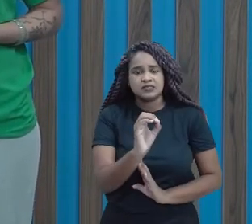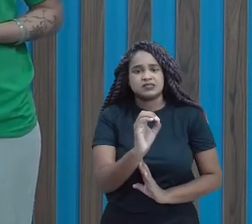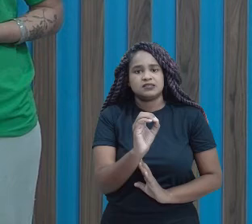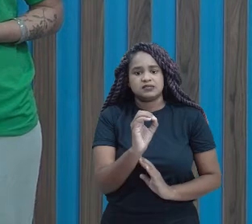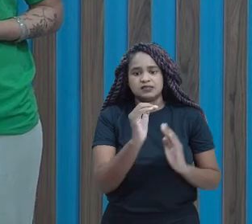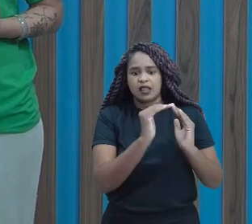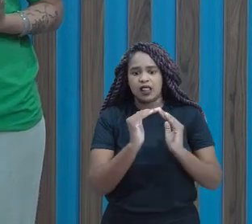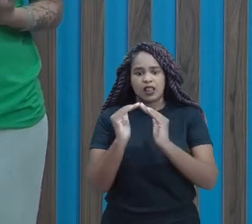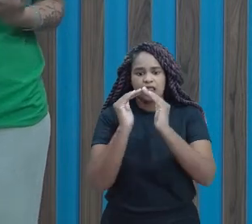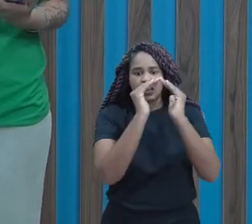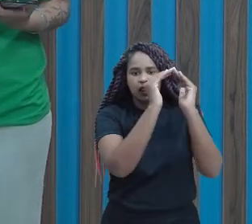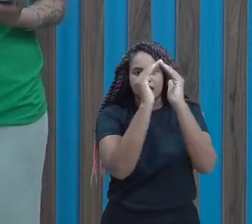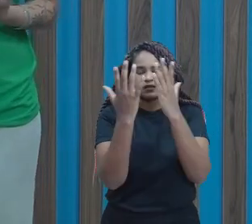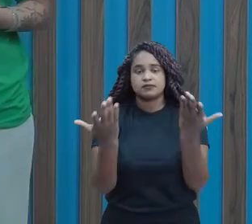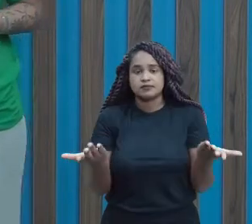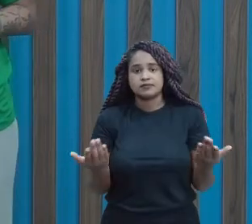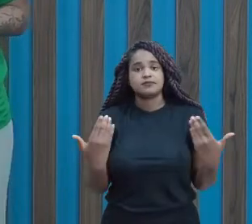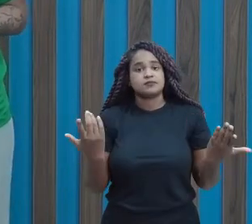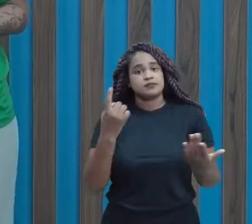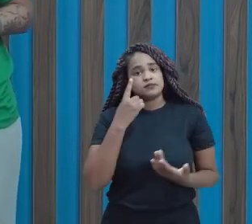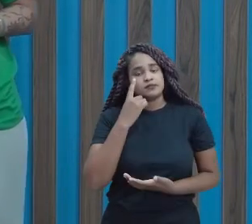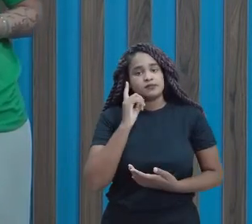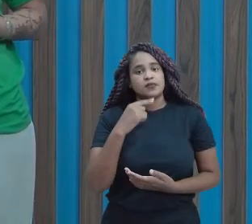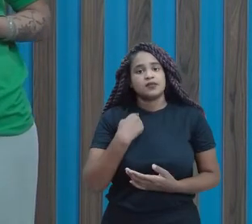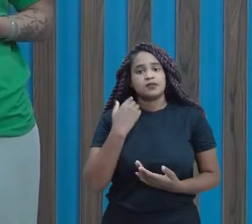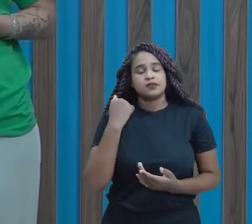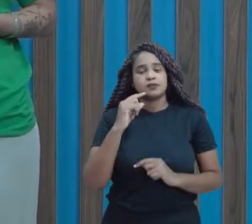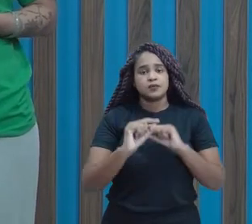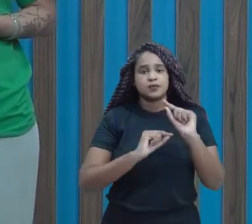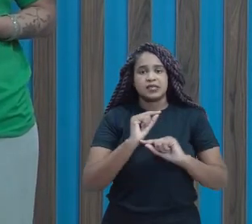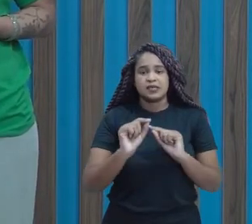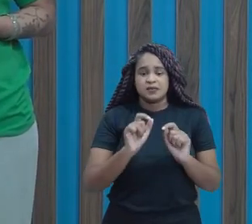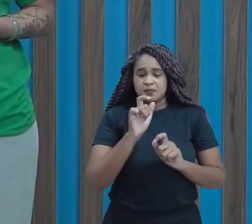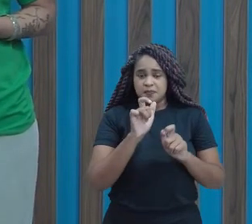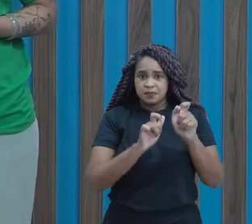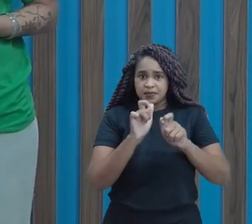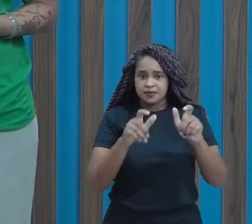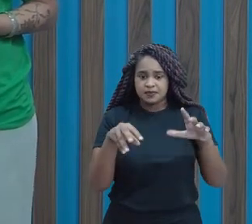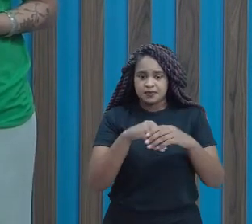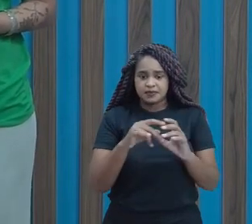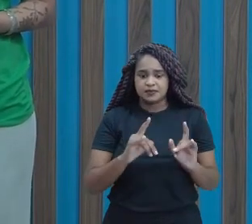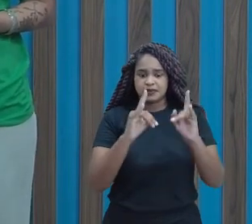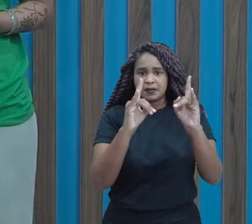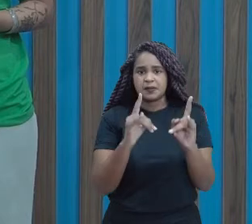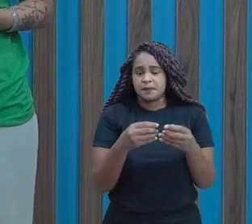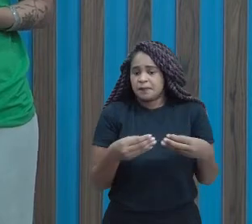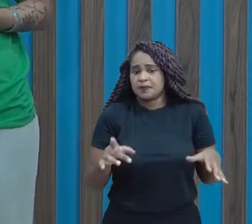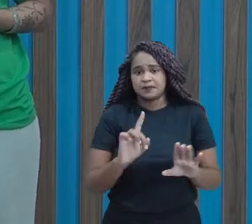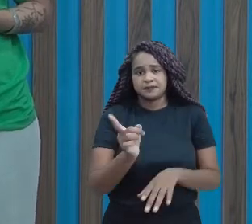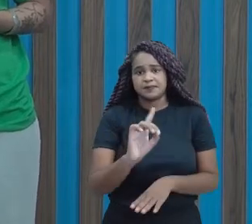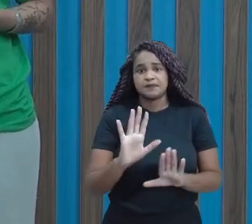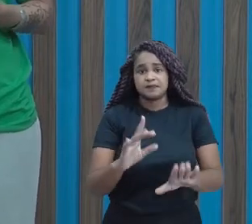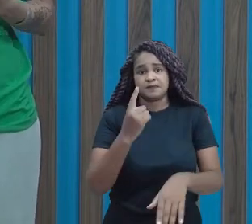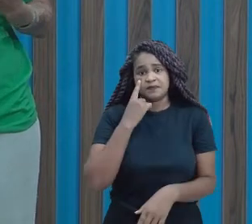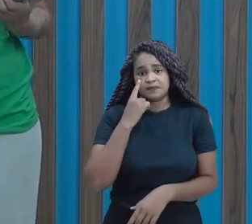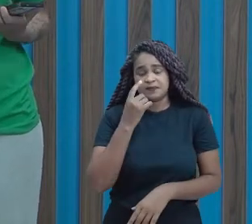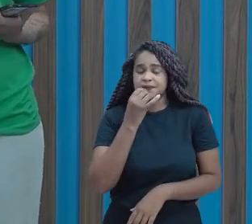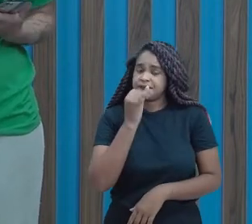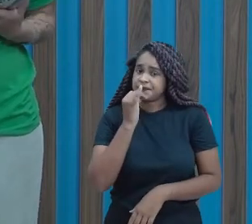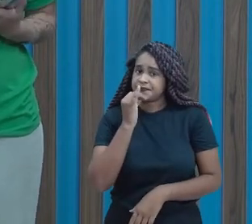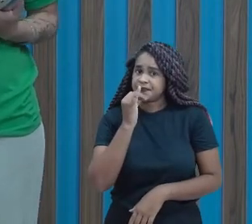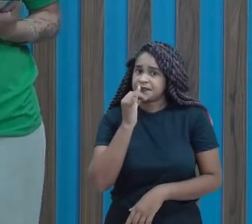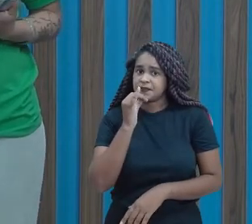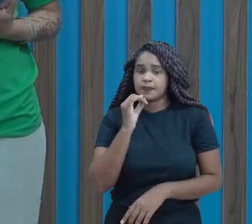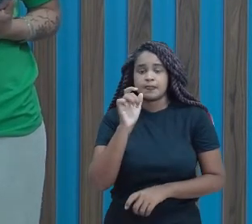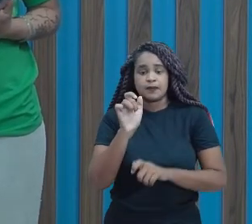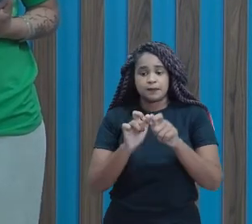tratamento de esgoto. Então, assim, a gente sabe que não vai atingir aquelas famílias que estão morando ali, mas vai atingir, por exemplo,